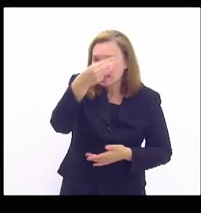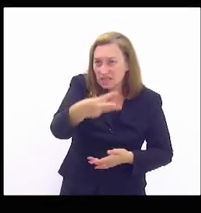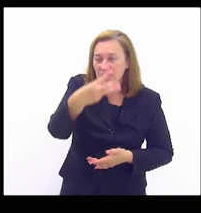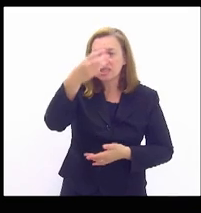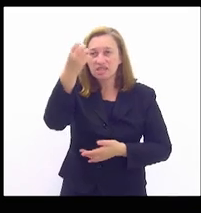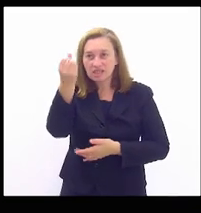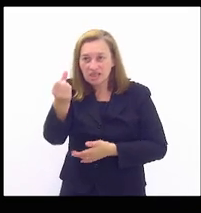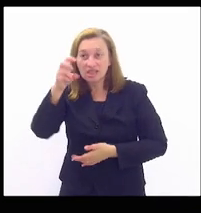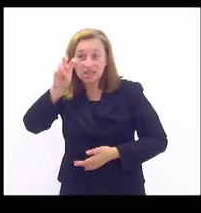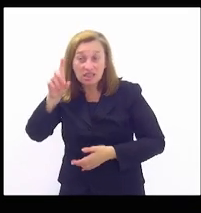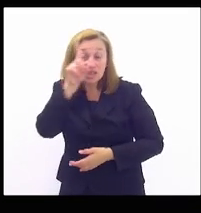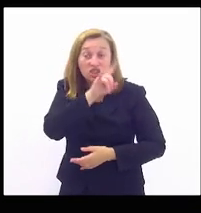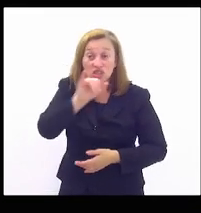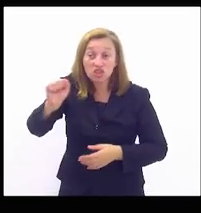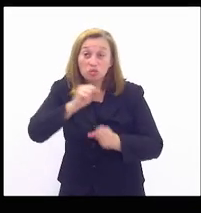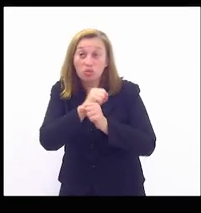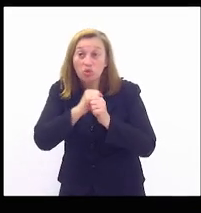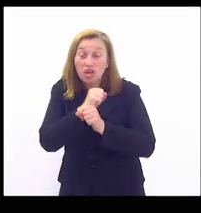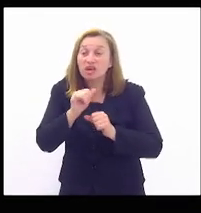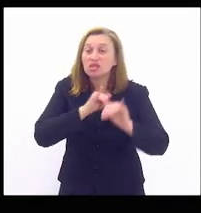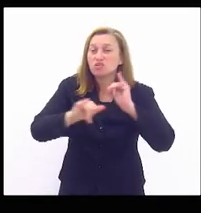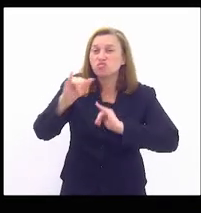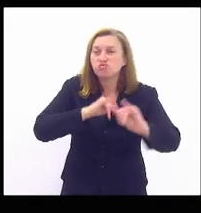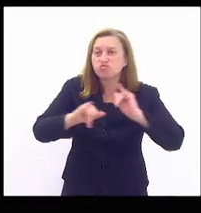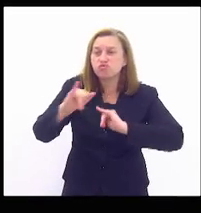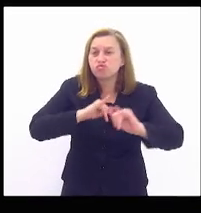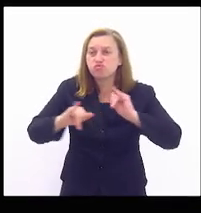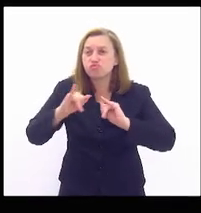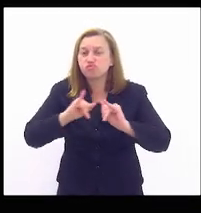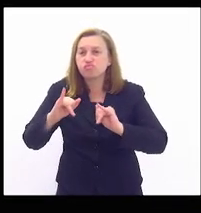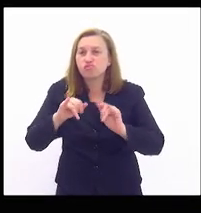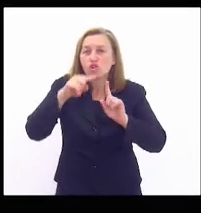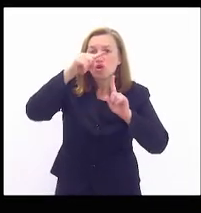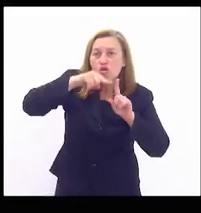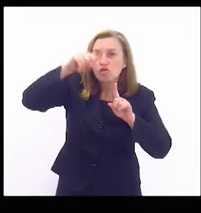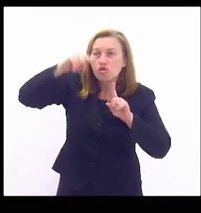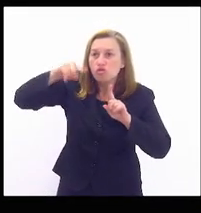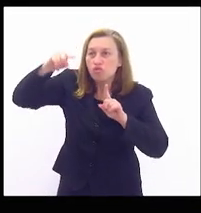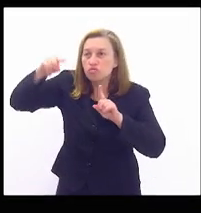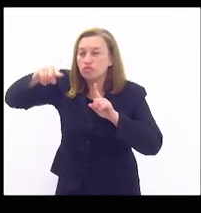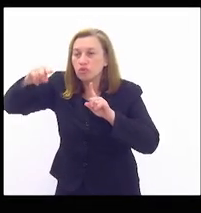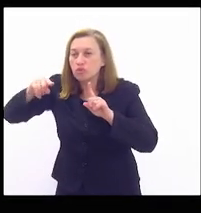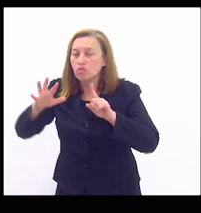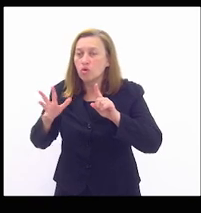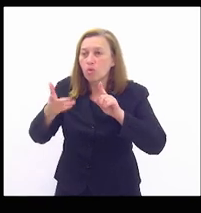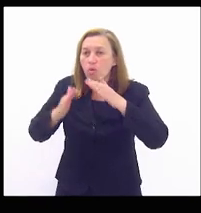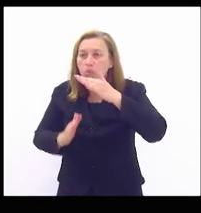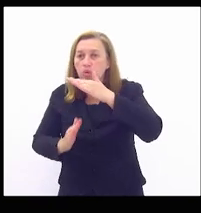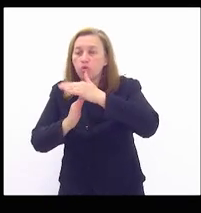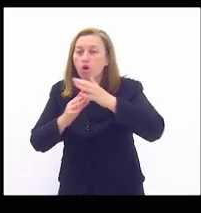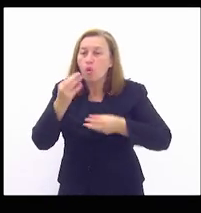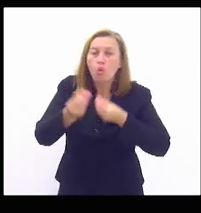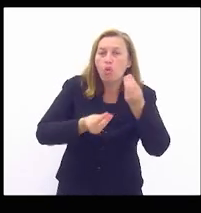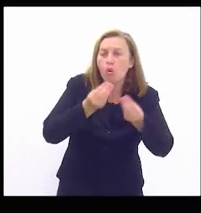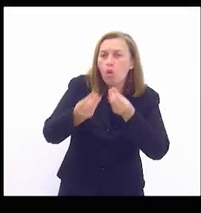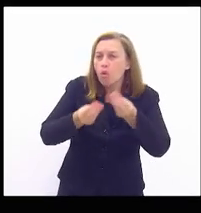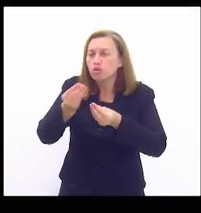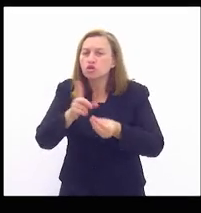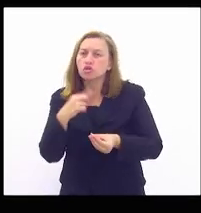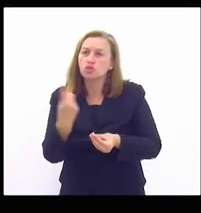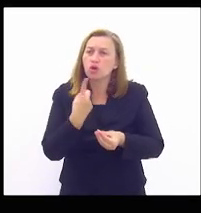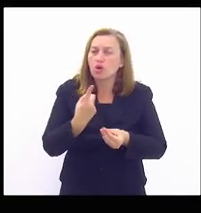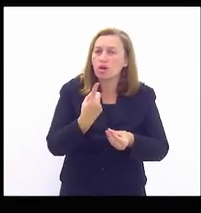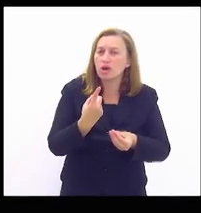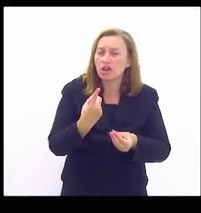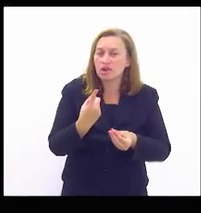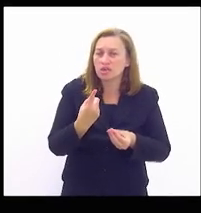do ano. As informações, esses são os gráficos demonstrando que quais são os limites existentes, como nós estamos,